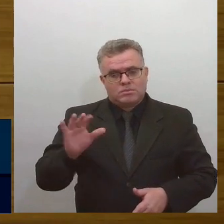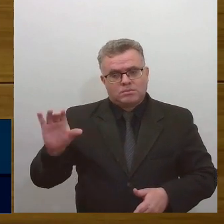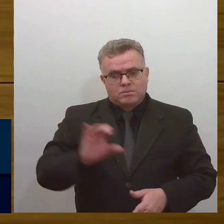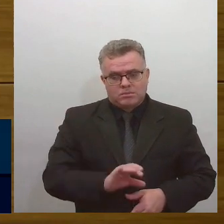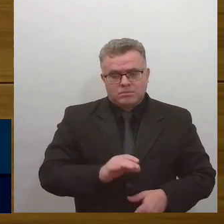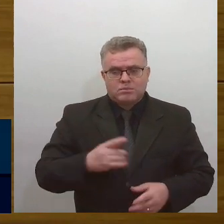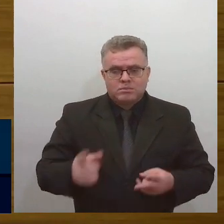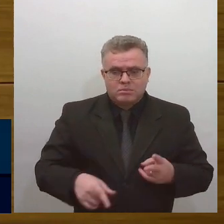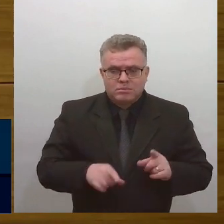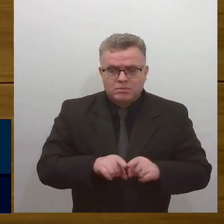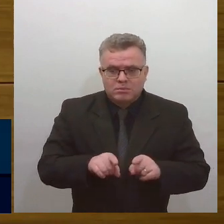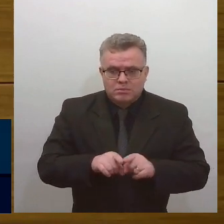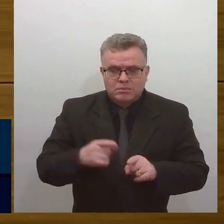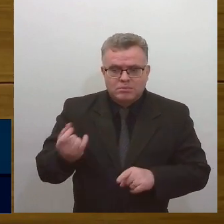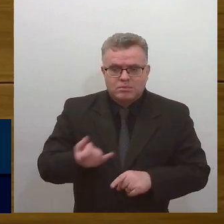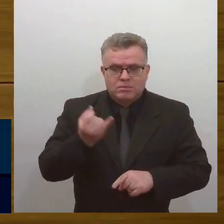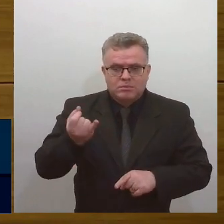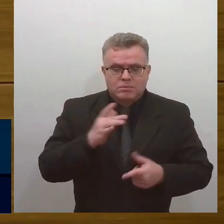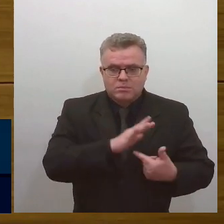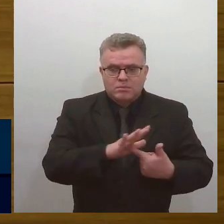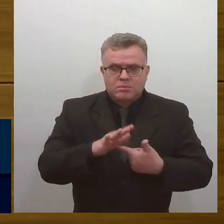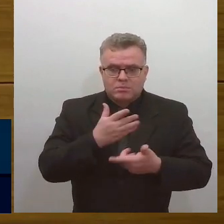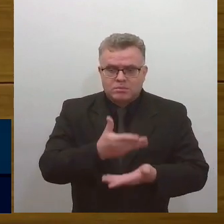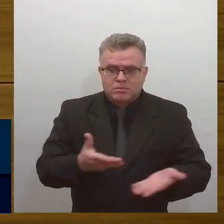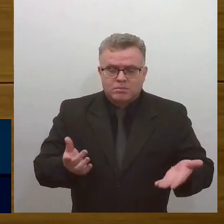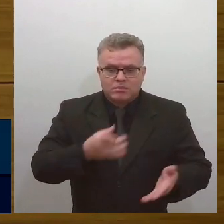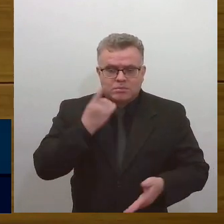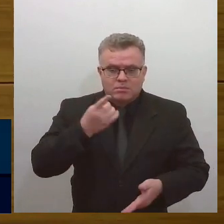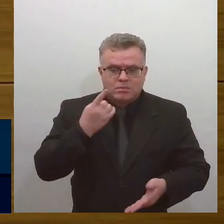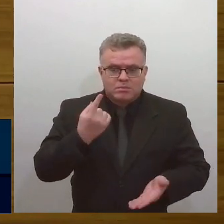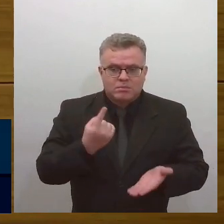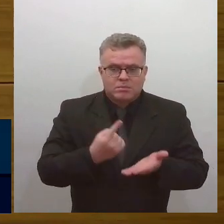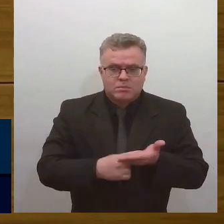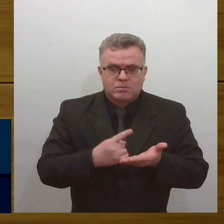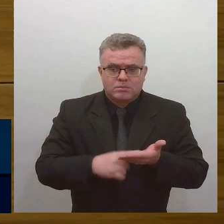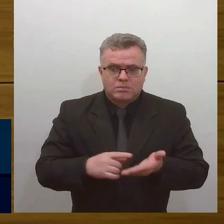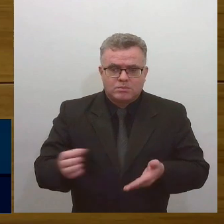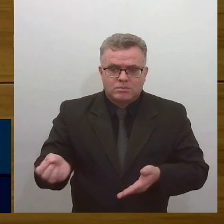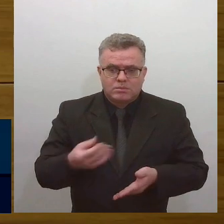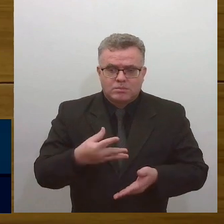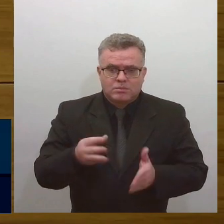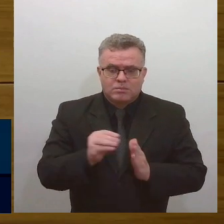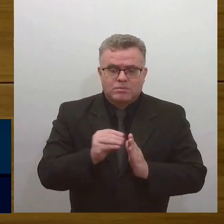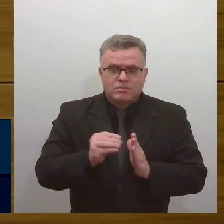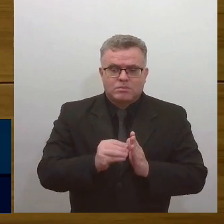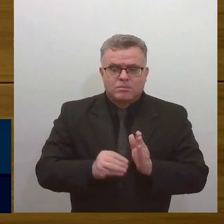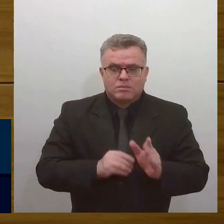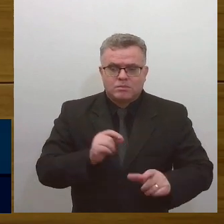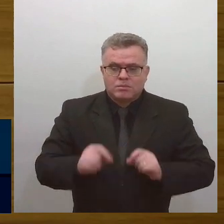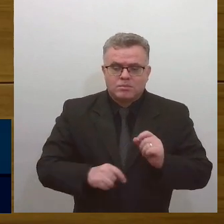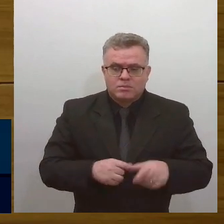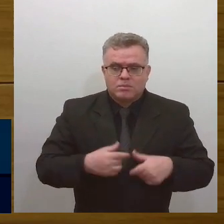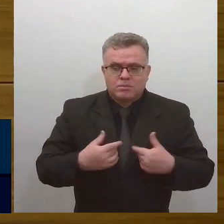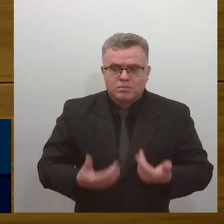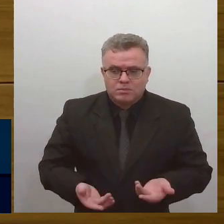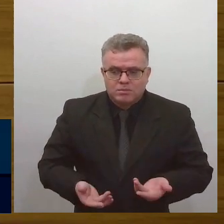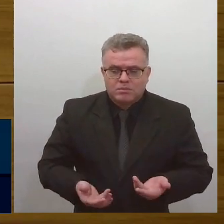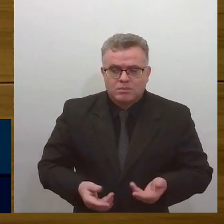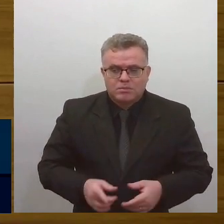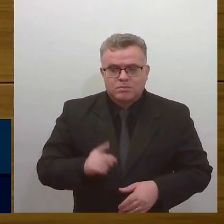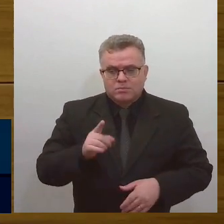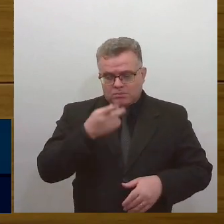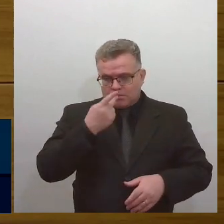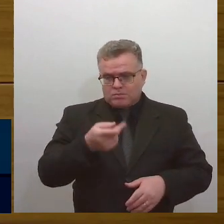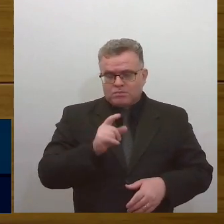salutar para todos os deputados estejam atualizados disso e principalmente isso que o Luciano falou eh o